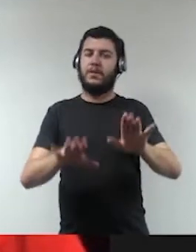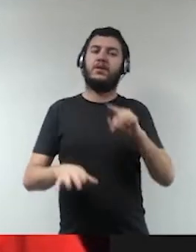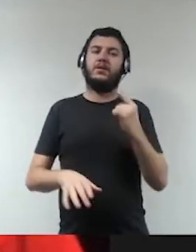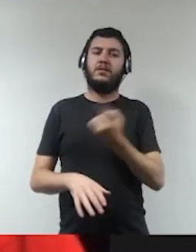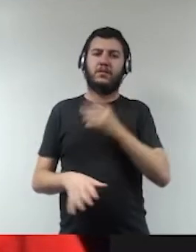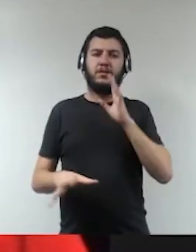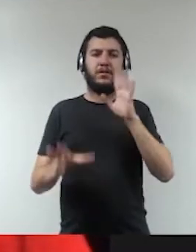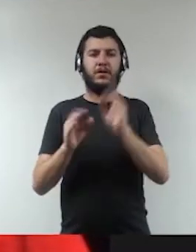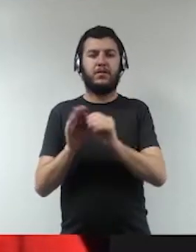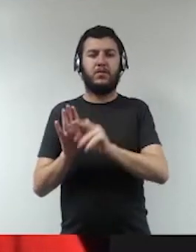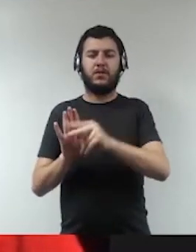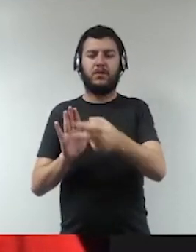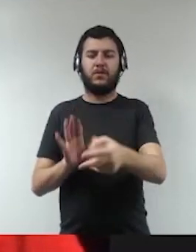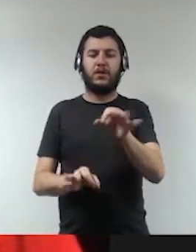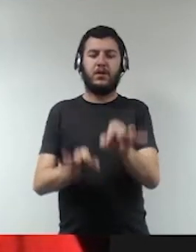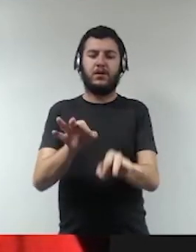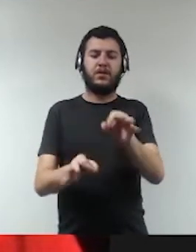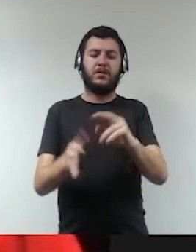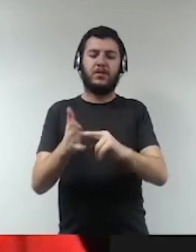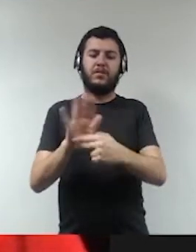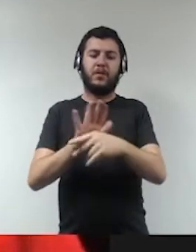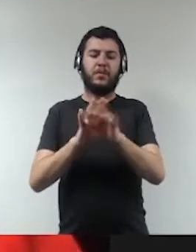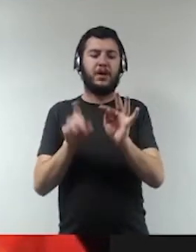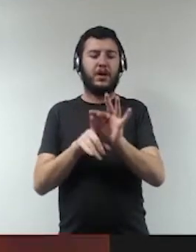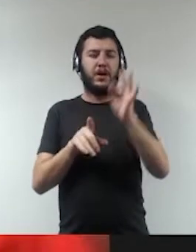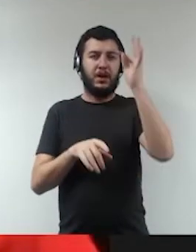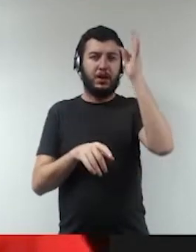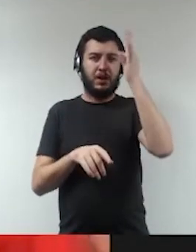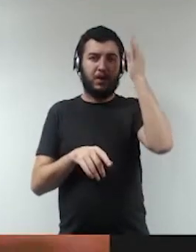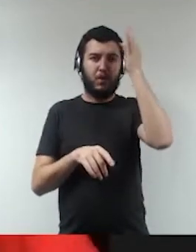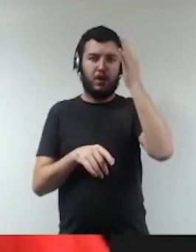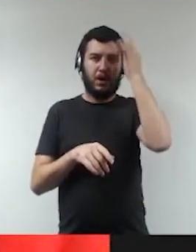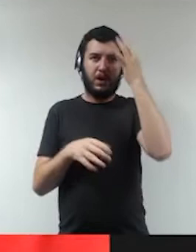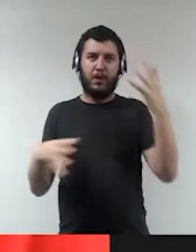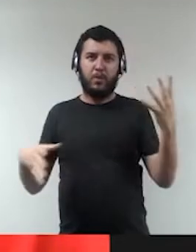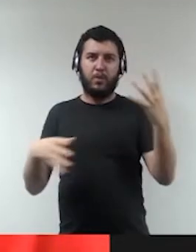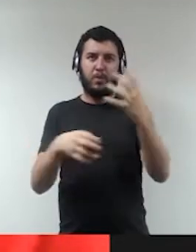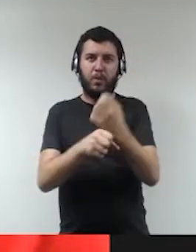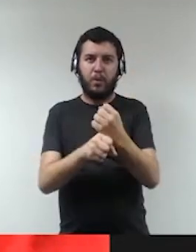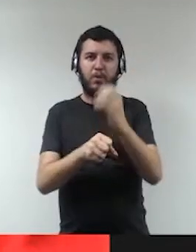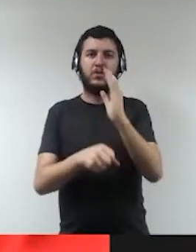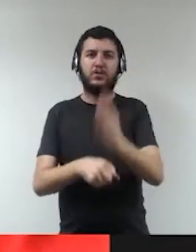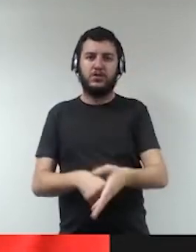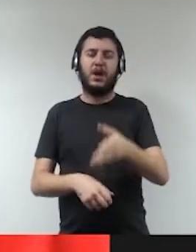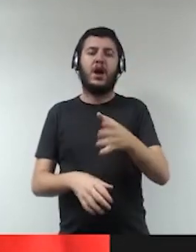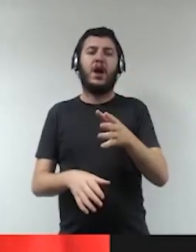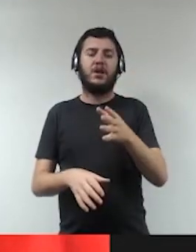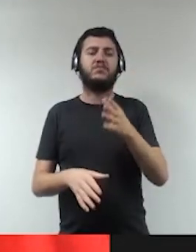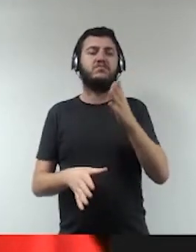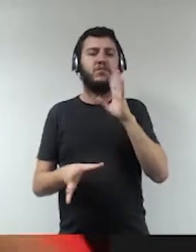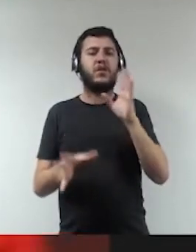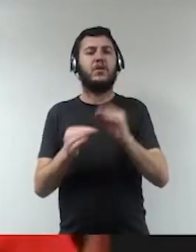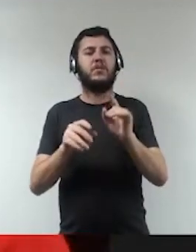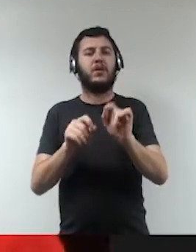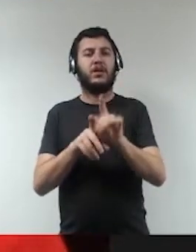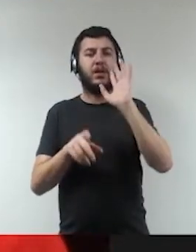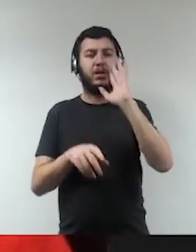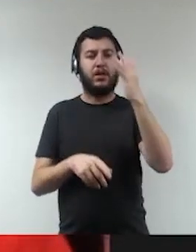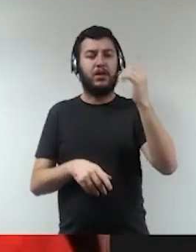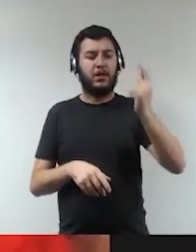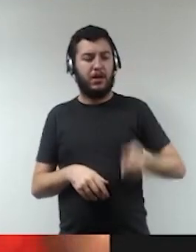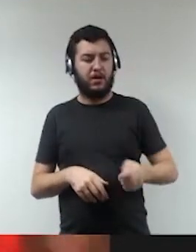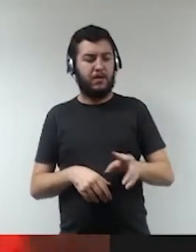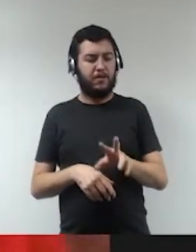consequencialismo jurídico como um conjunto de teorias que entende que uma decisão ela deve ser avaliada em seu maior